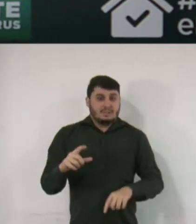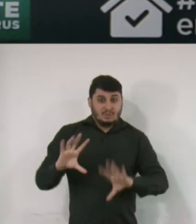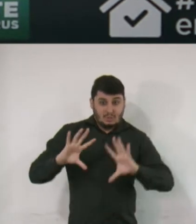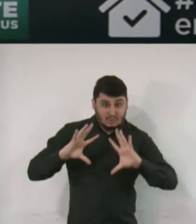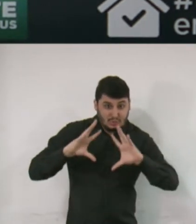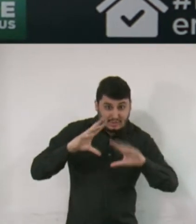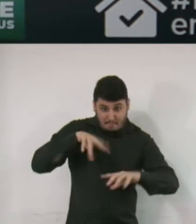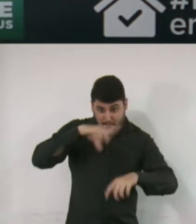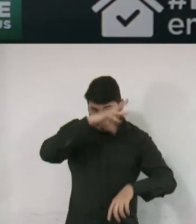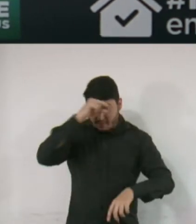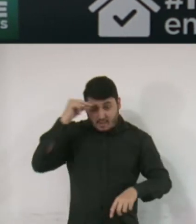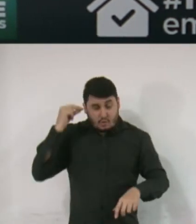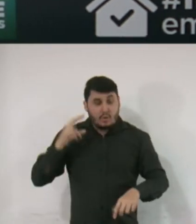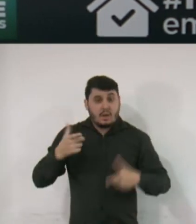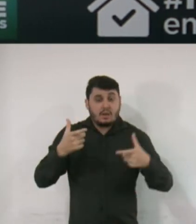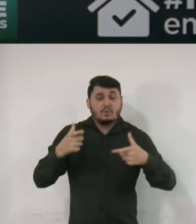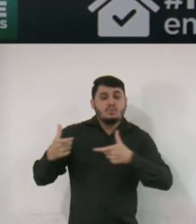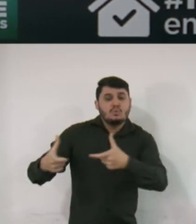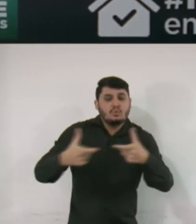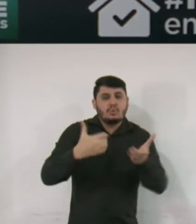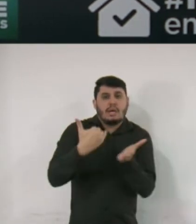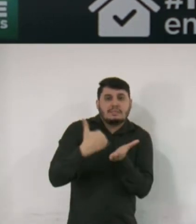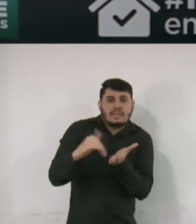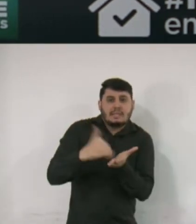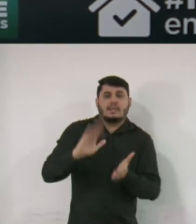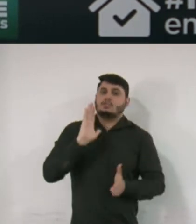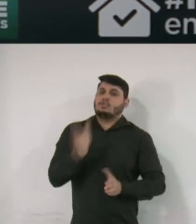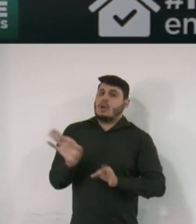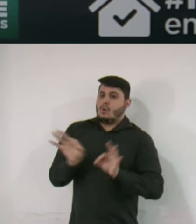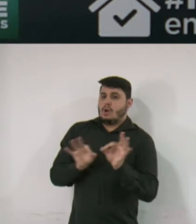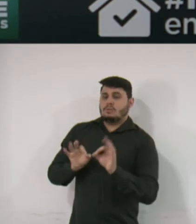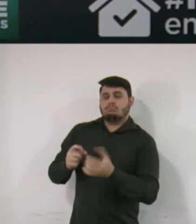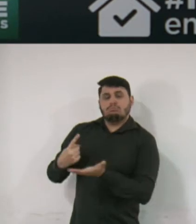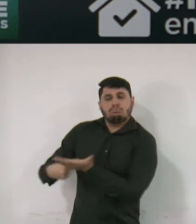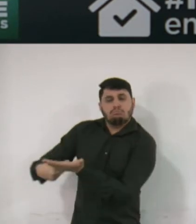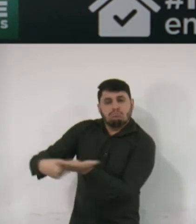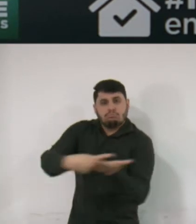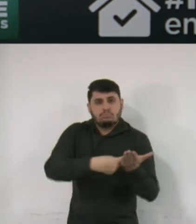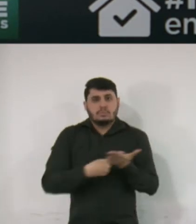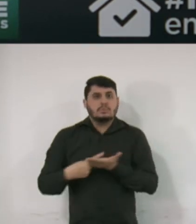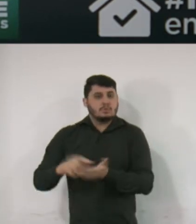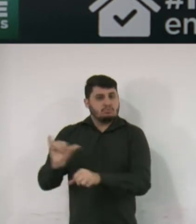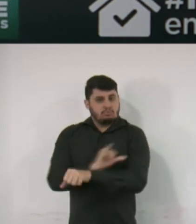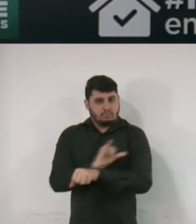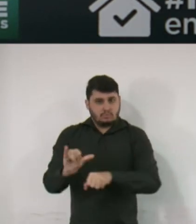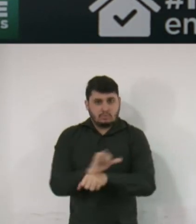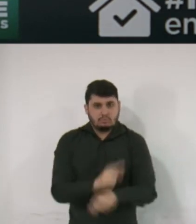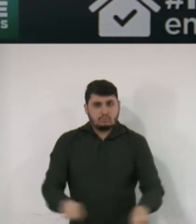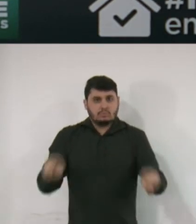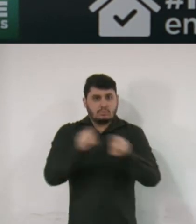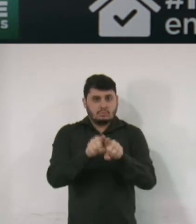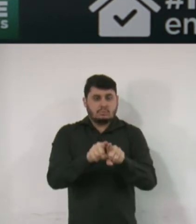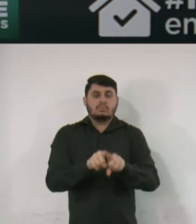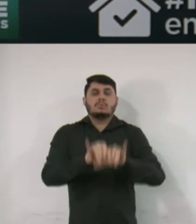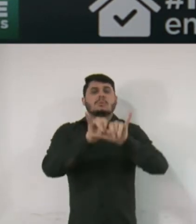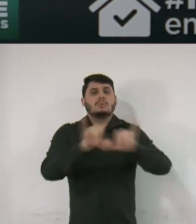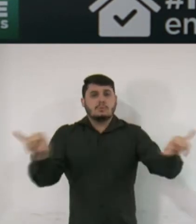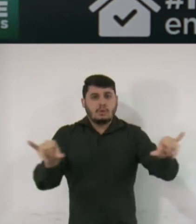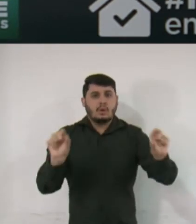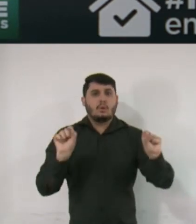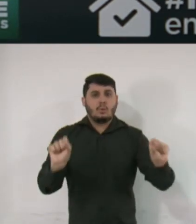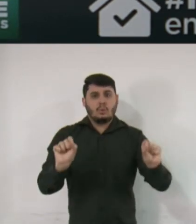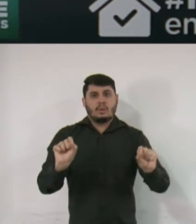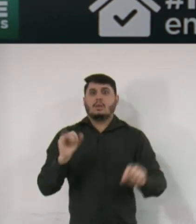Prefeitura Municipal de Caruaru, e tem a ver com a estratégia do controle da doença na nossa cidade. É importante dizer de como são importantes